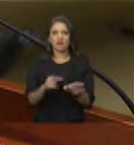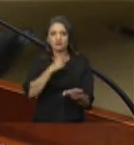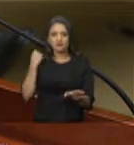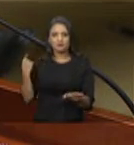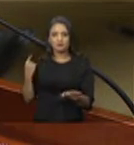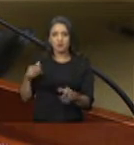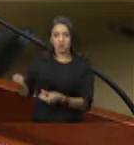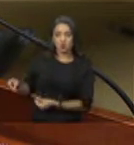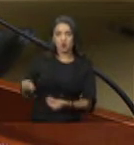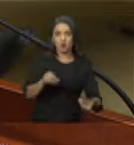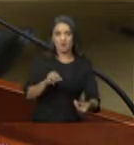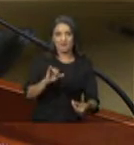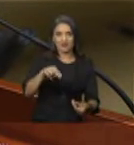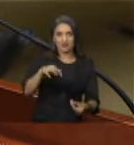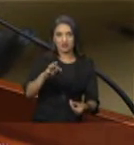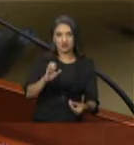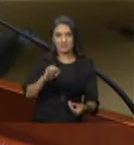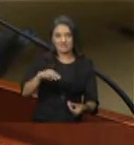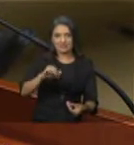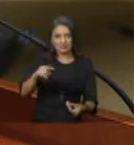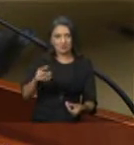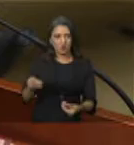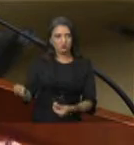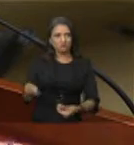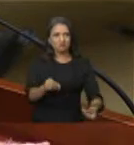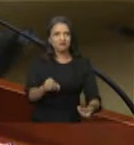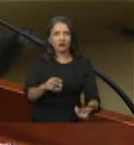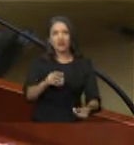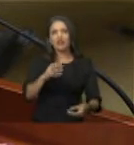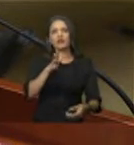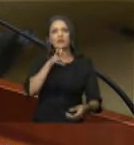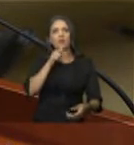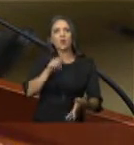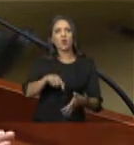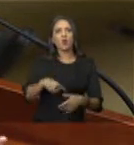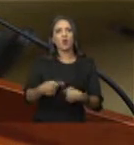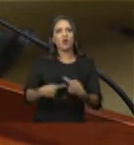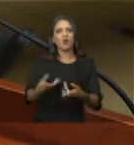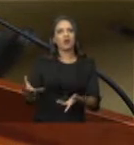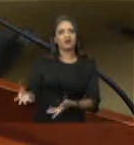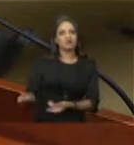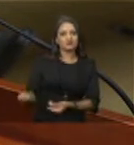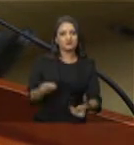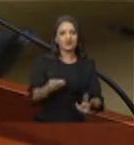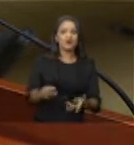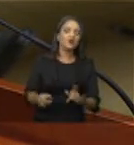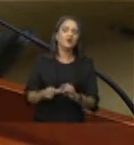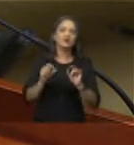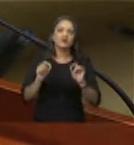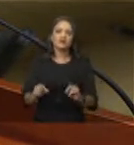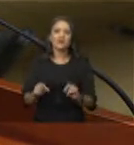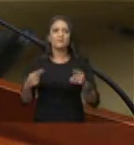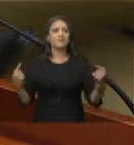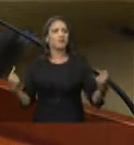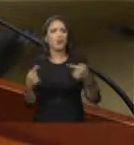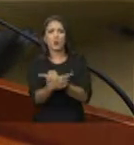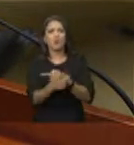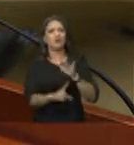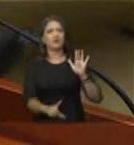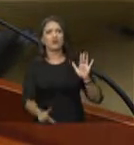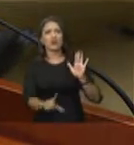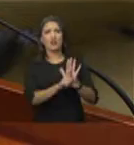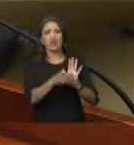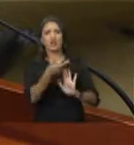só saiu muito tempo depois e ela pretende Se valer de ofensa a literal dispositivo de